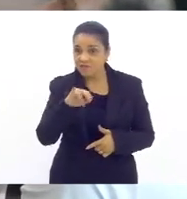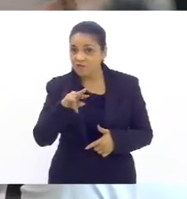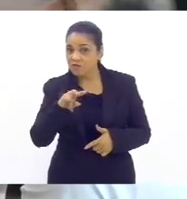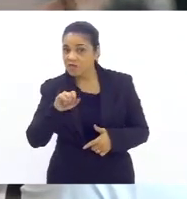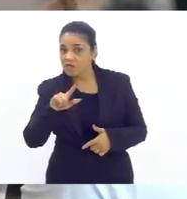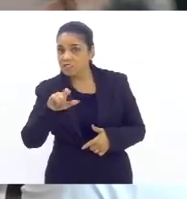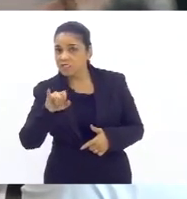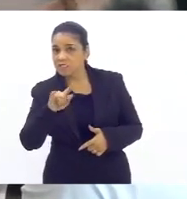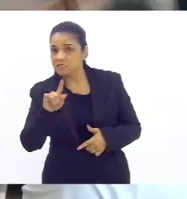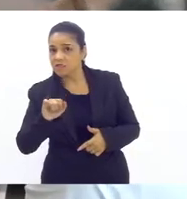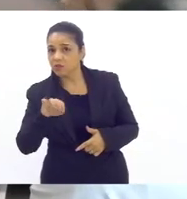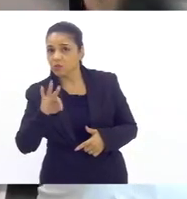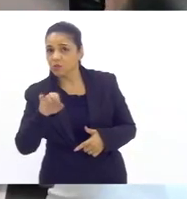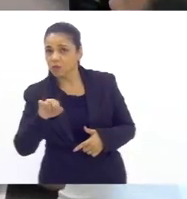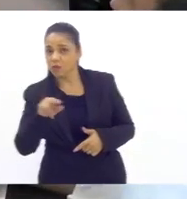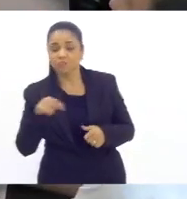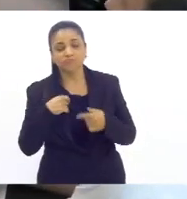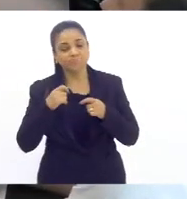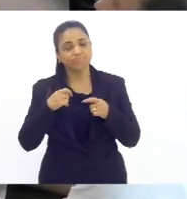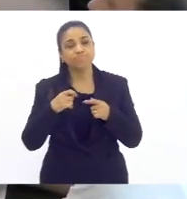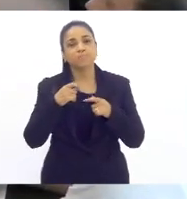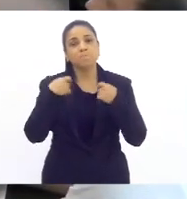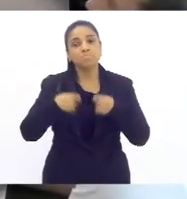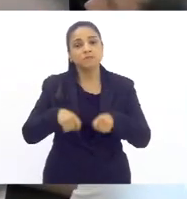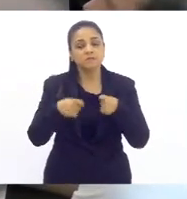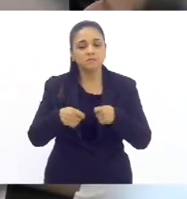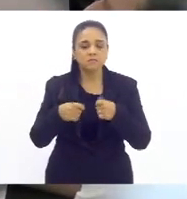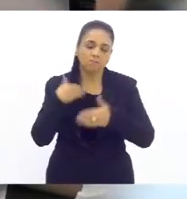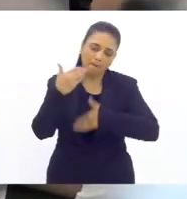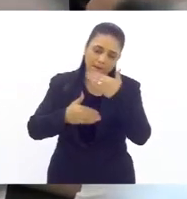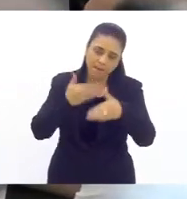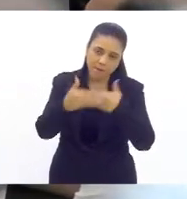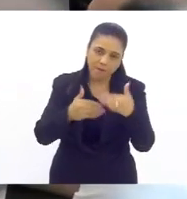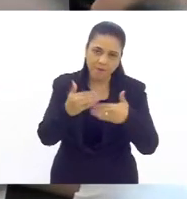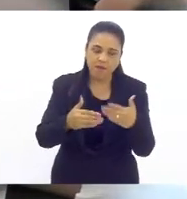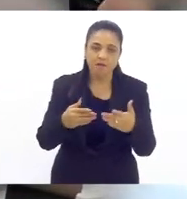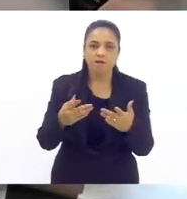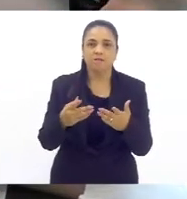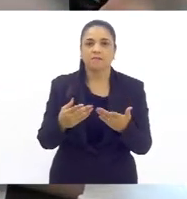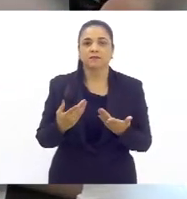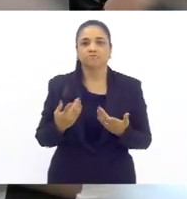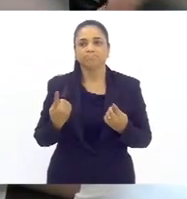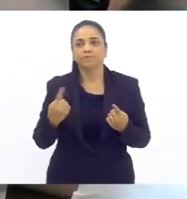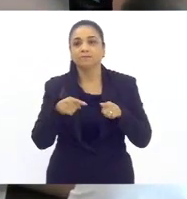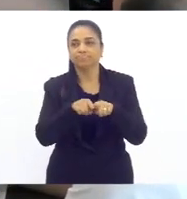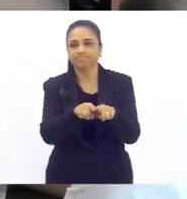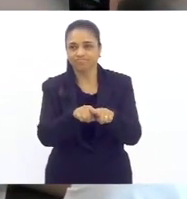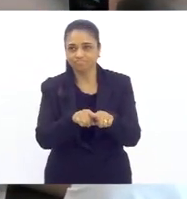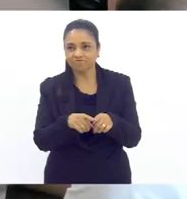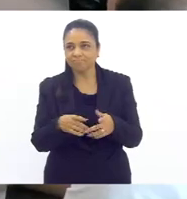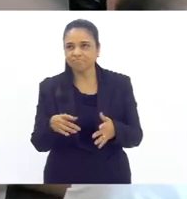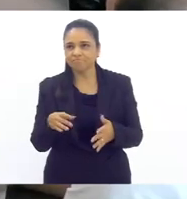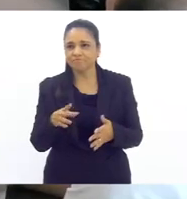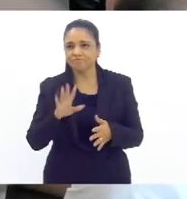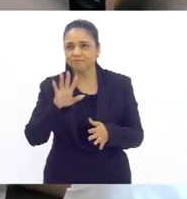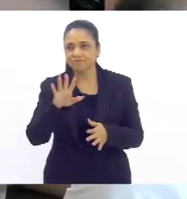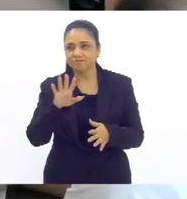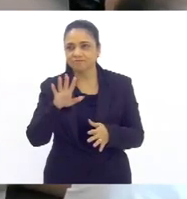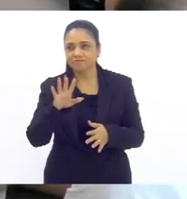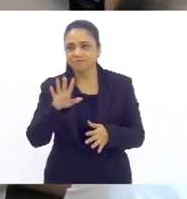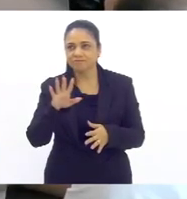que depende de todos nós para avançar quer dar uma palavra não mas espera aí